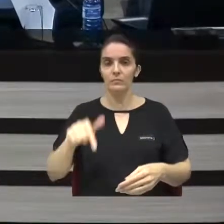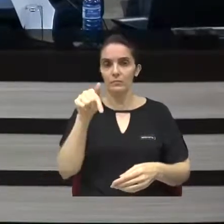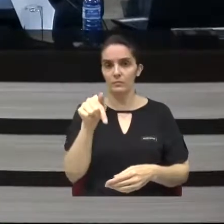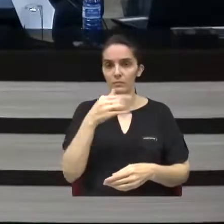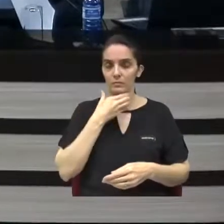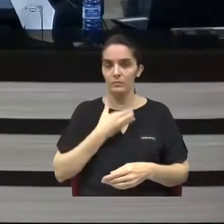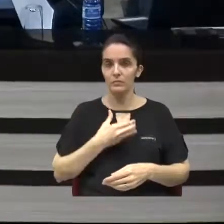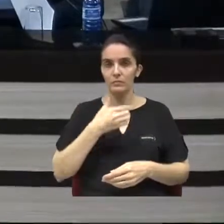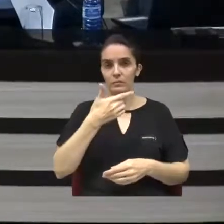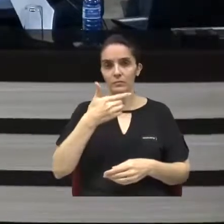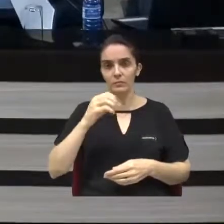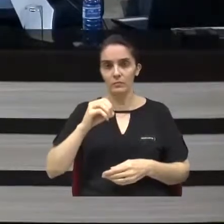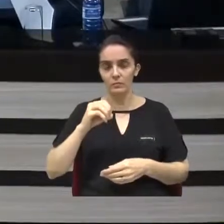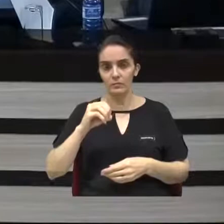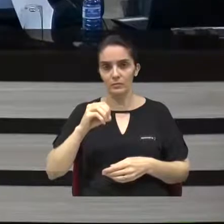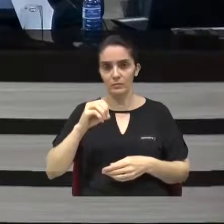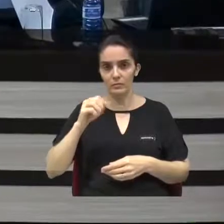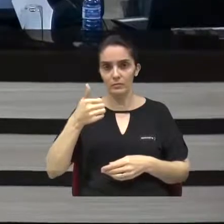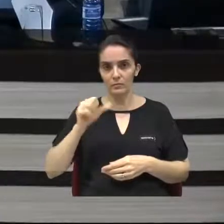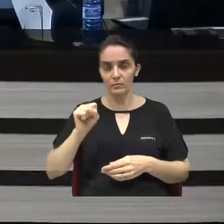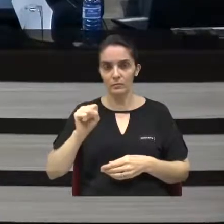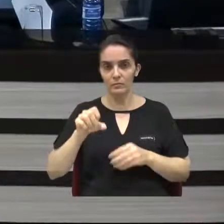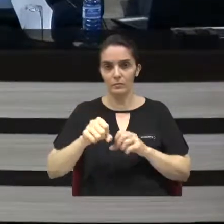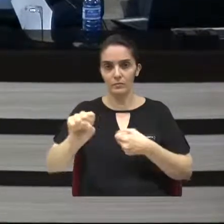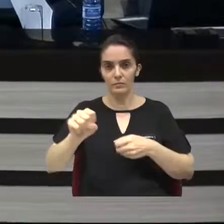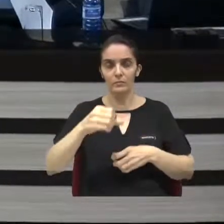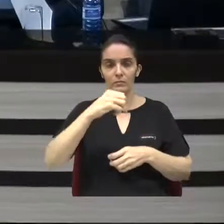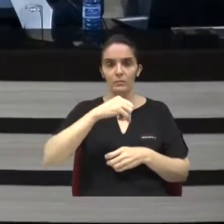de 2018, pelo ofício número